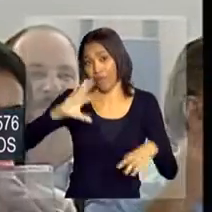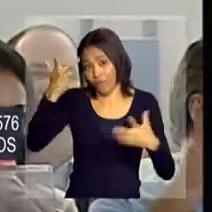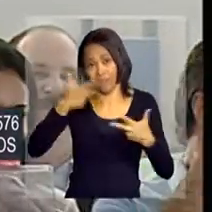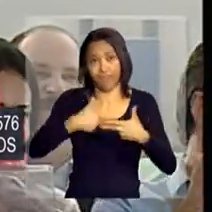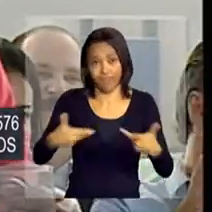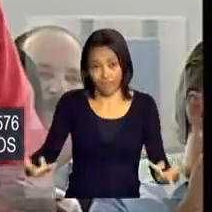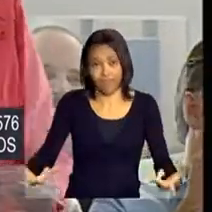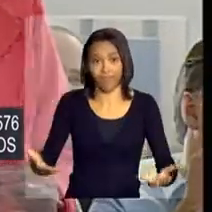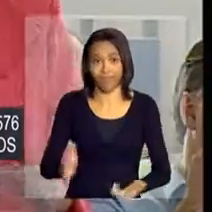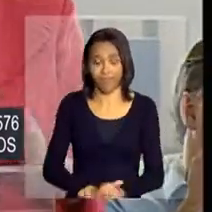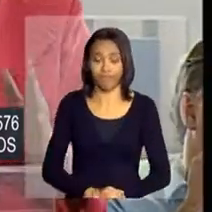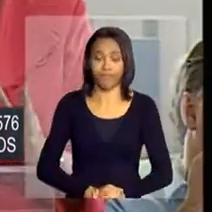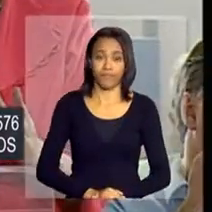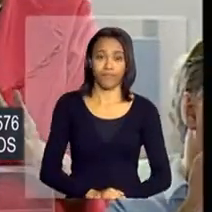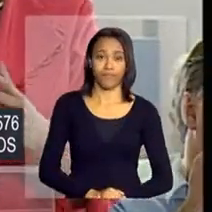isso.